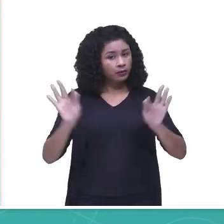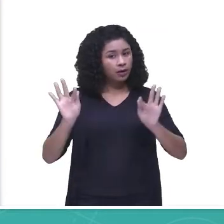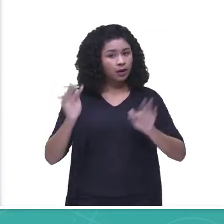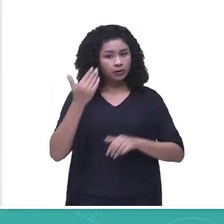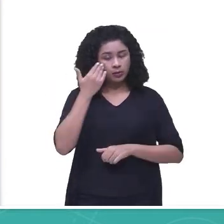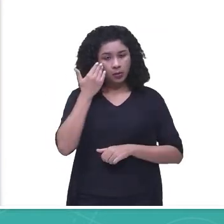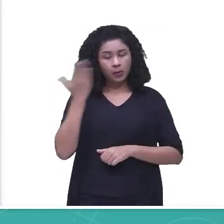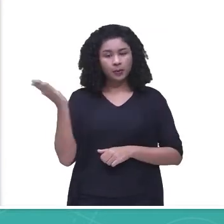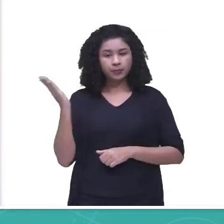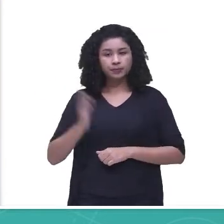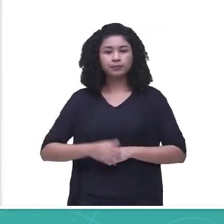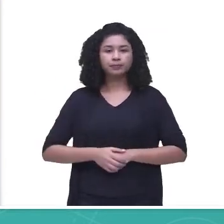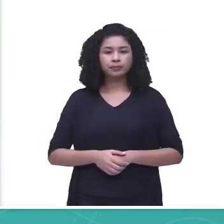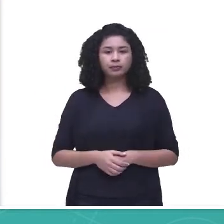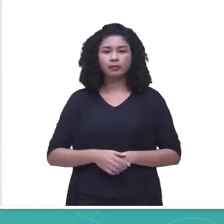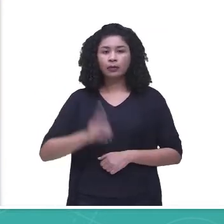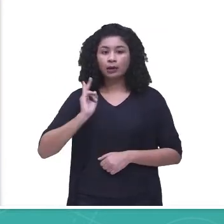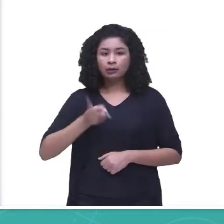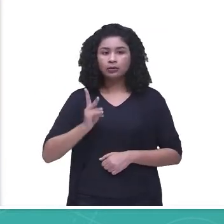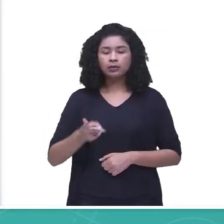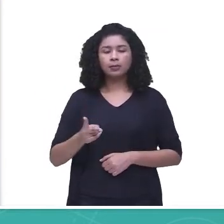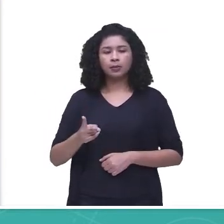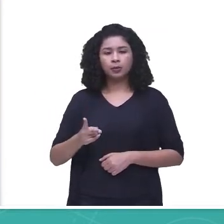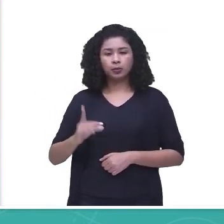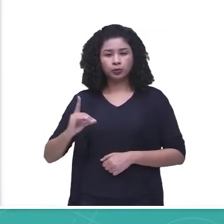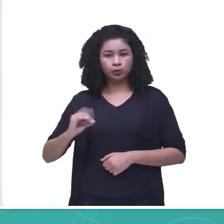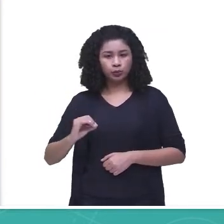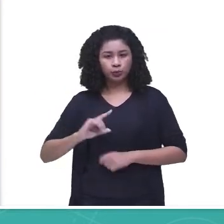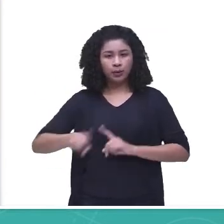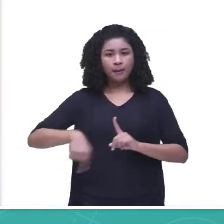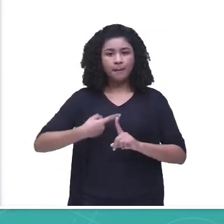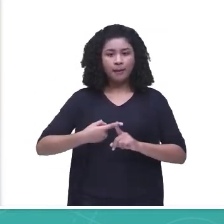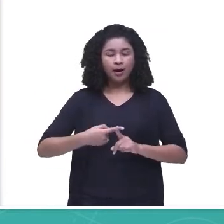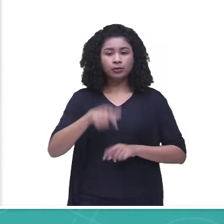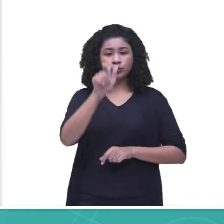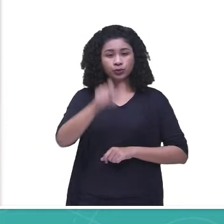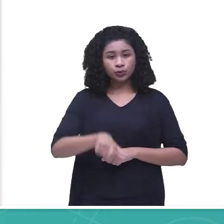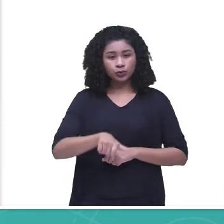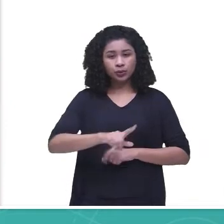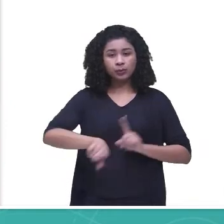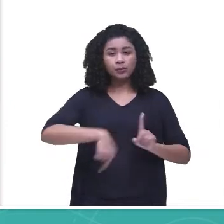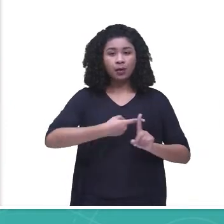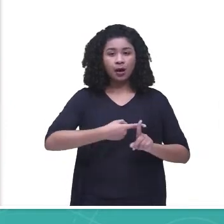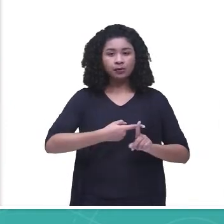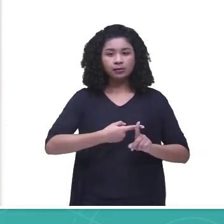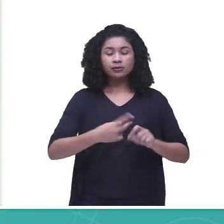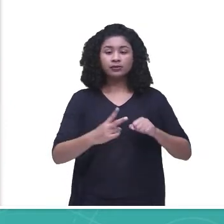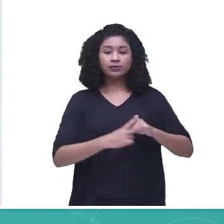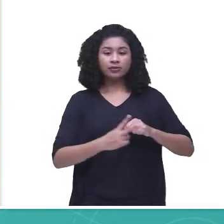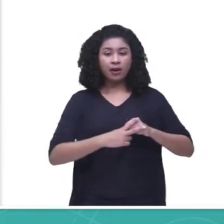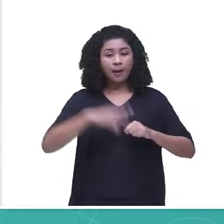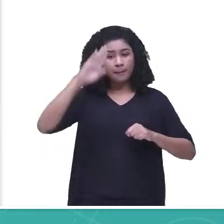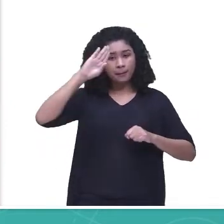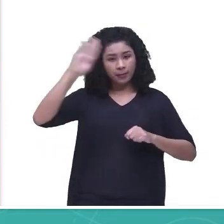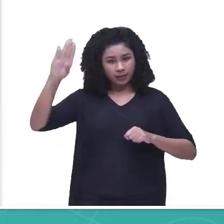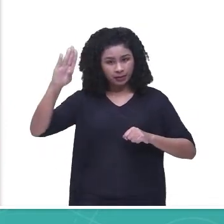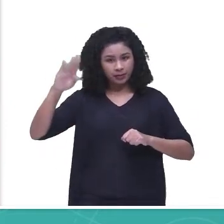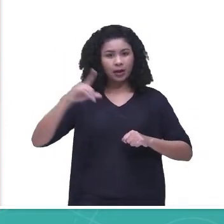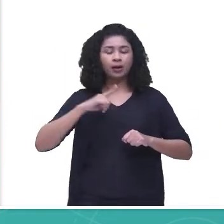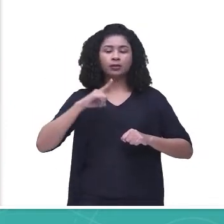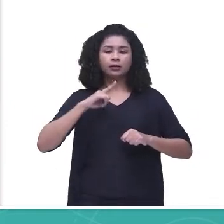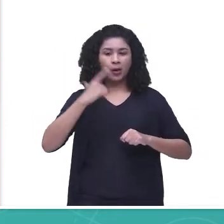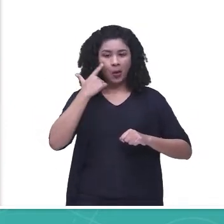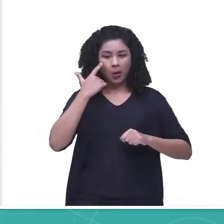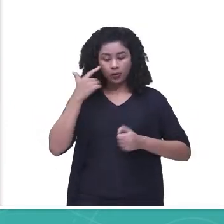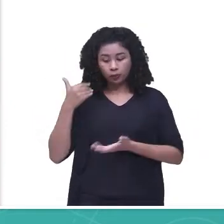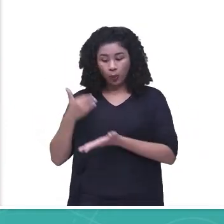verbo, aí isso aqui é sempre o sujeito, tá, gente? E aqui o verbo principal. Então, tem o verbo auxiliar sempre